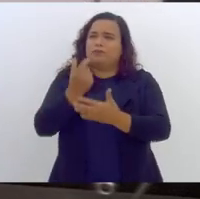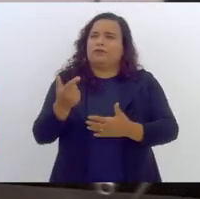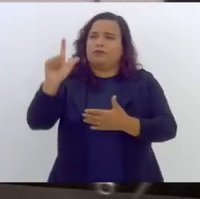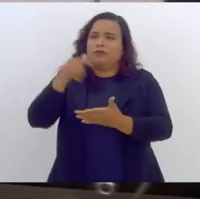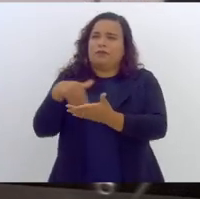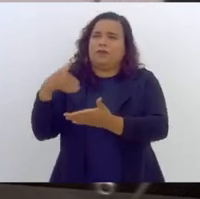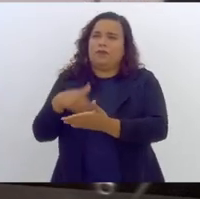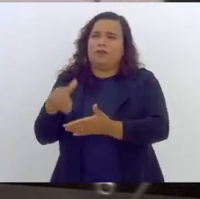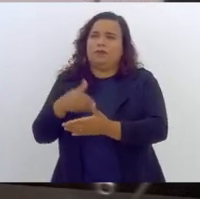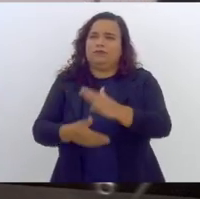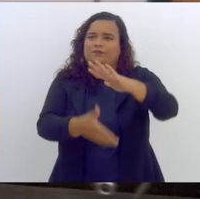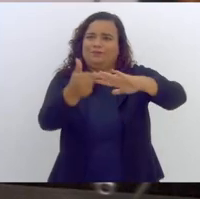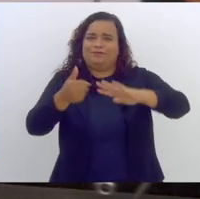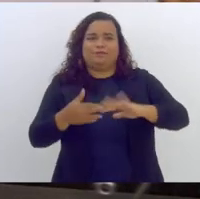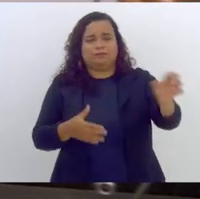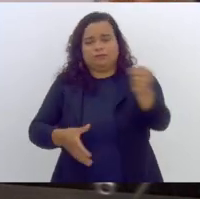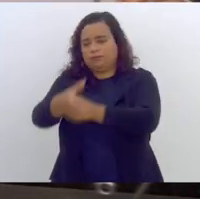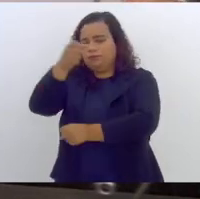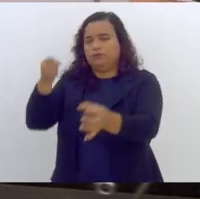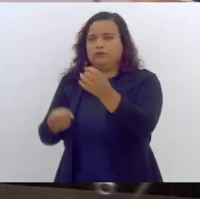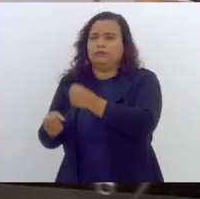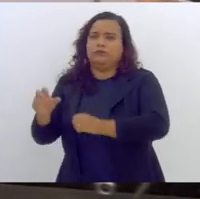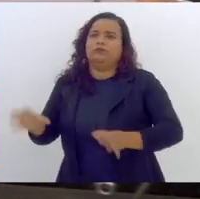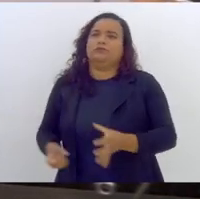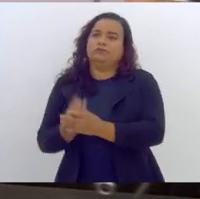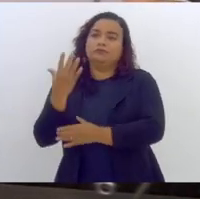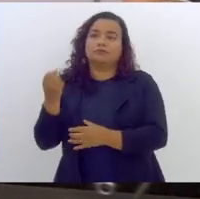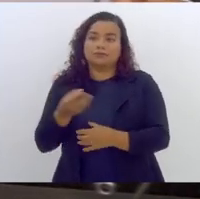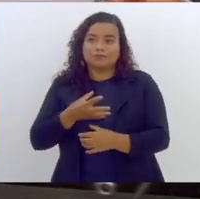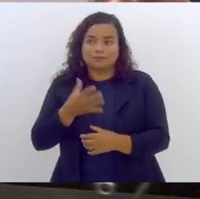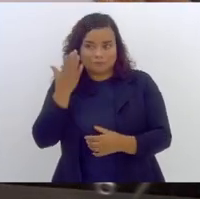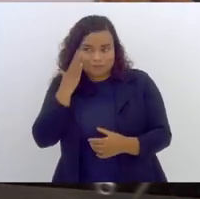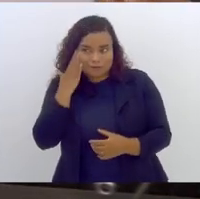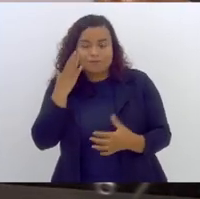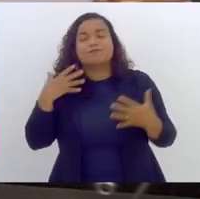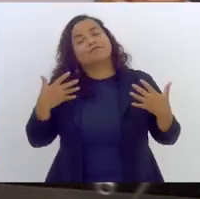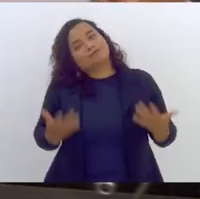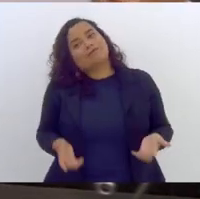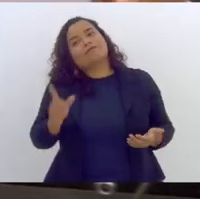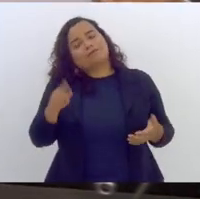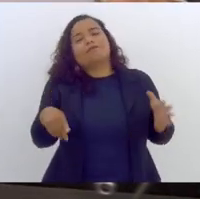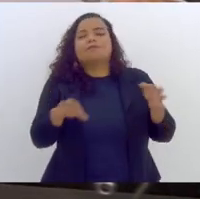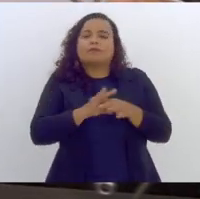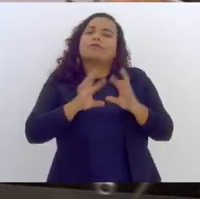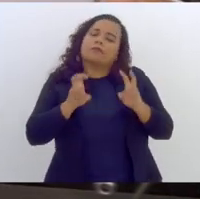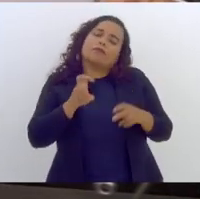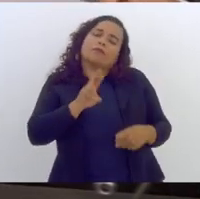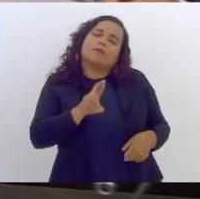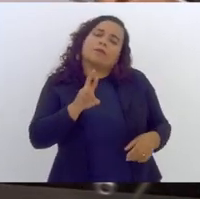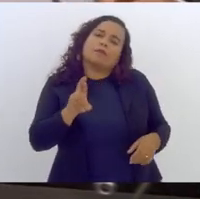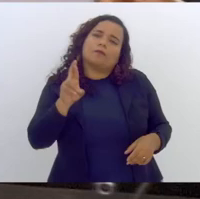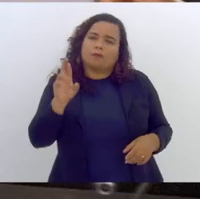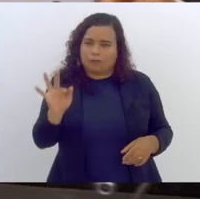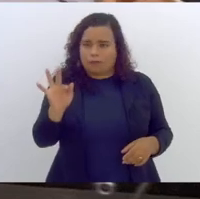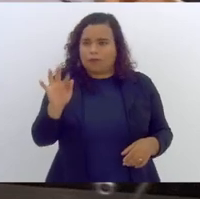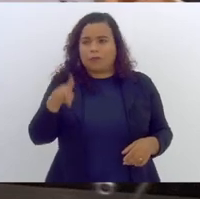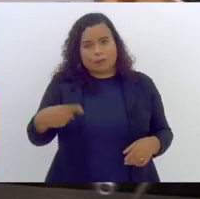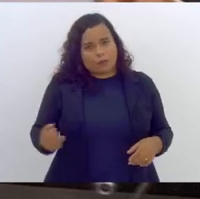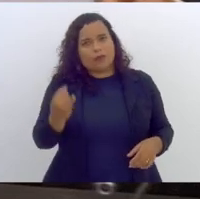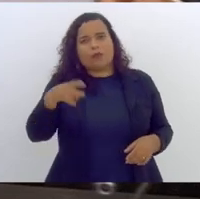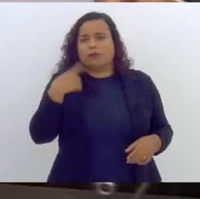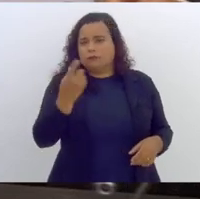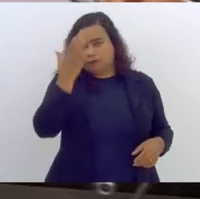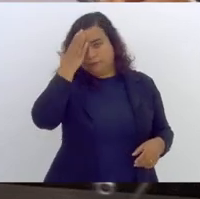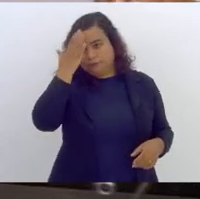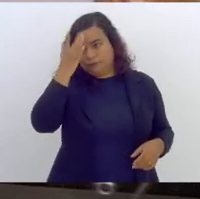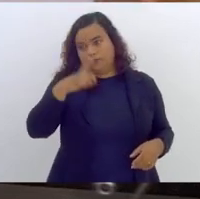secretarias que também precisam entendam isso então é uma composição relacionada ao rrf que é muito importante para nós